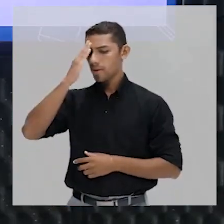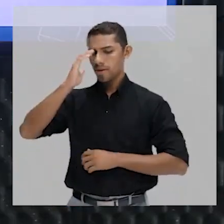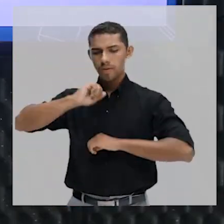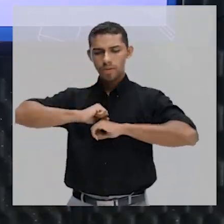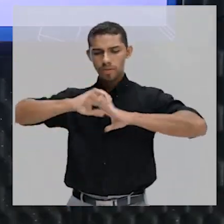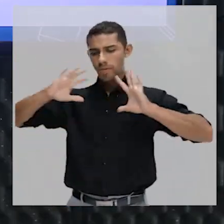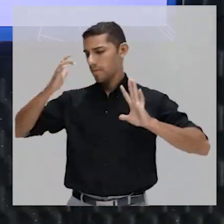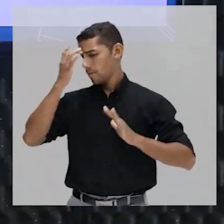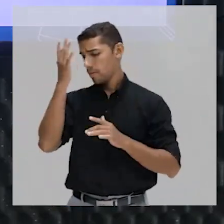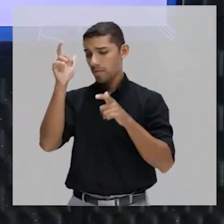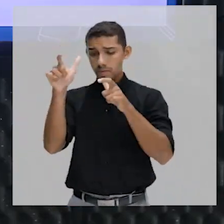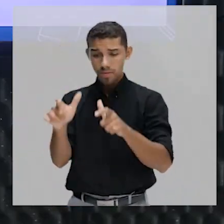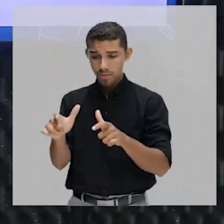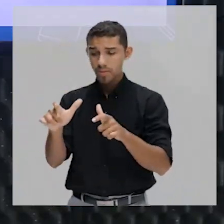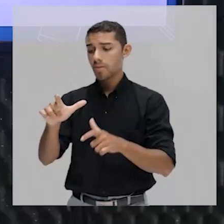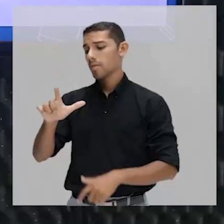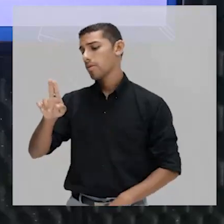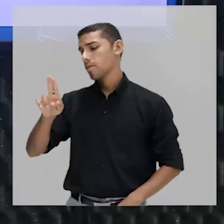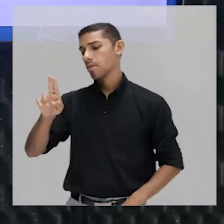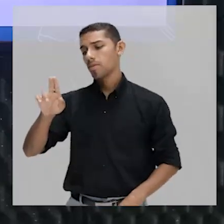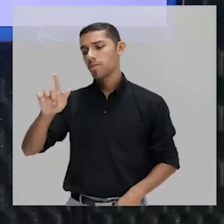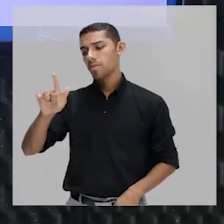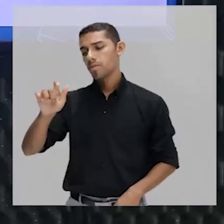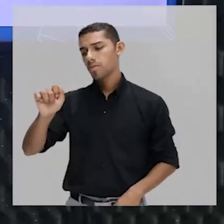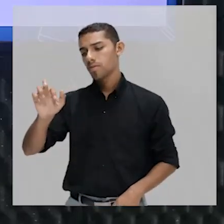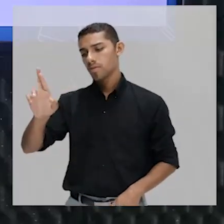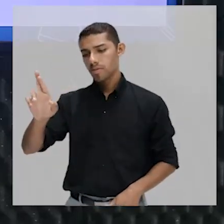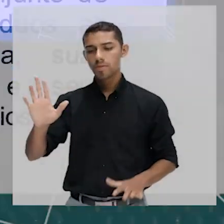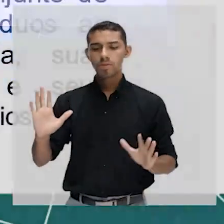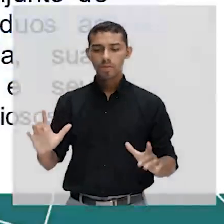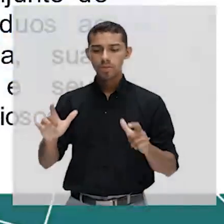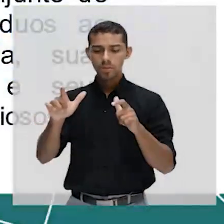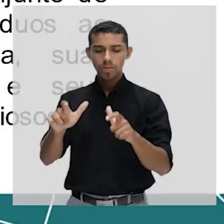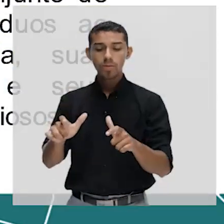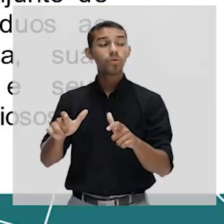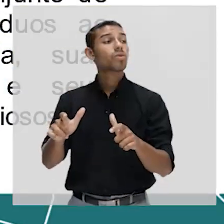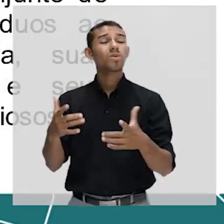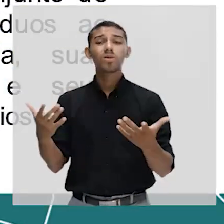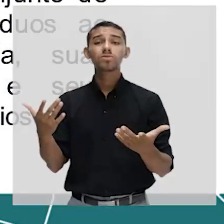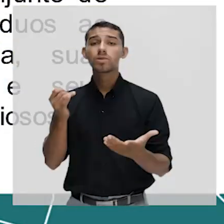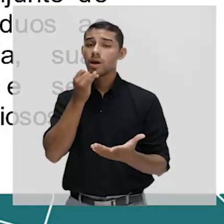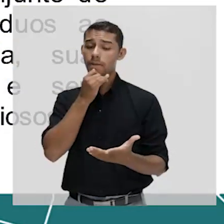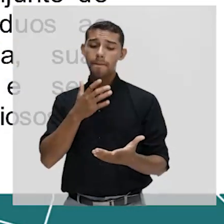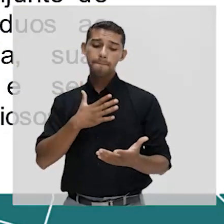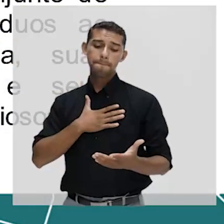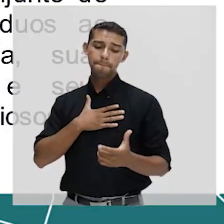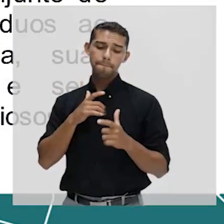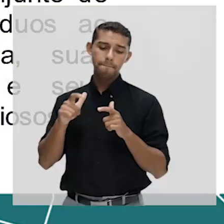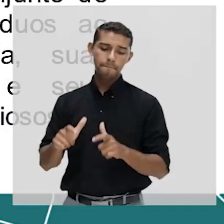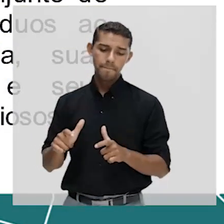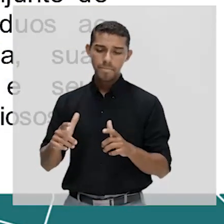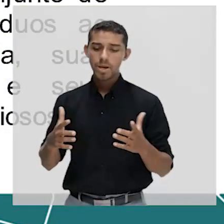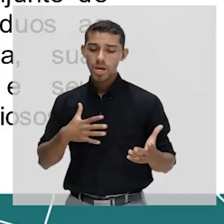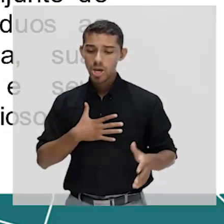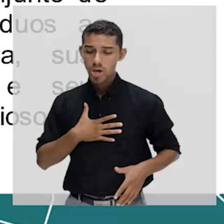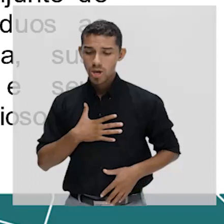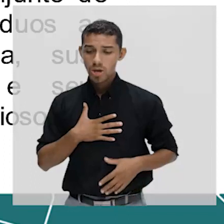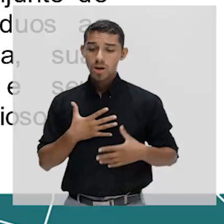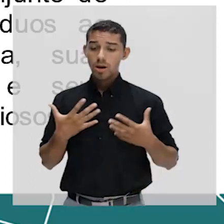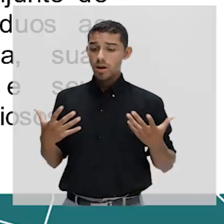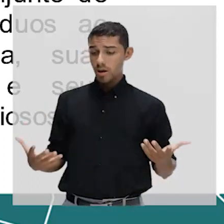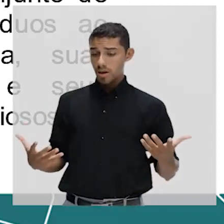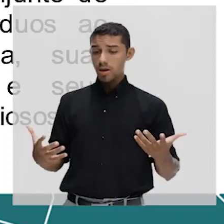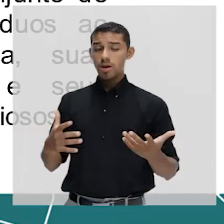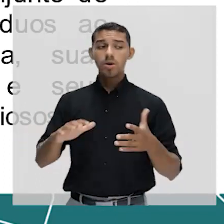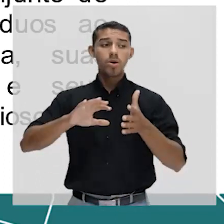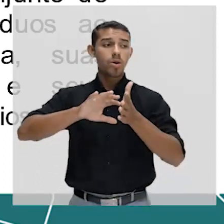entender, tá? É o famoso lugar. Para entender lugar, é só lembrar o meu lugar. Gente, o conceito